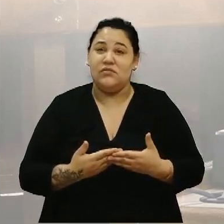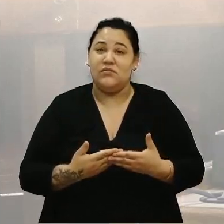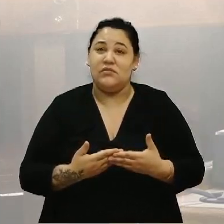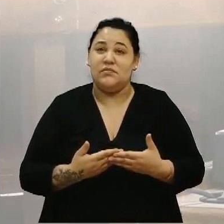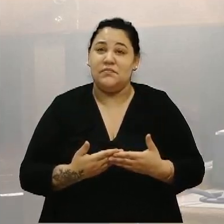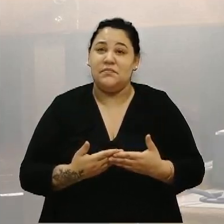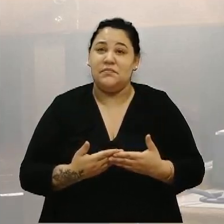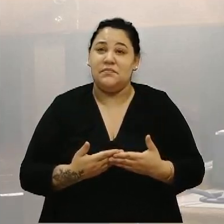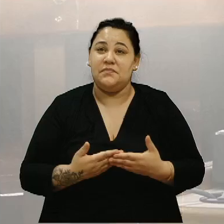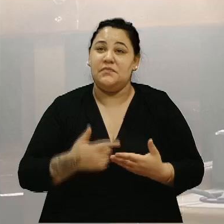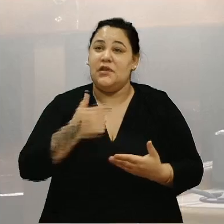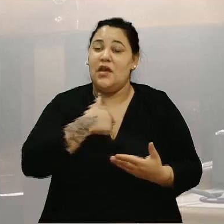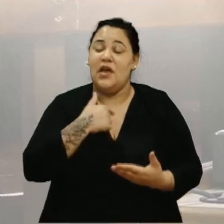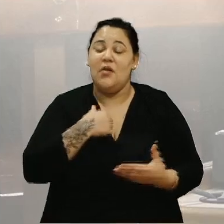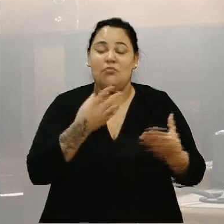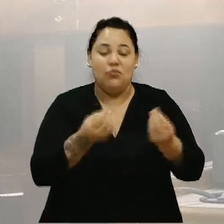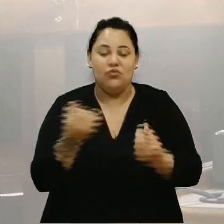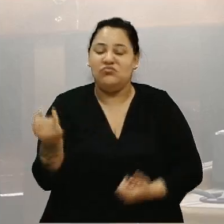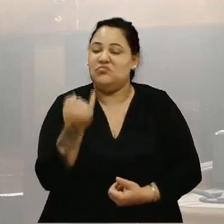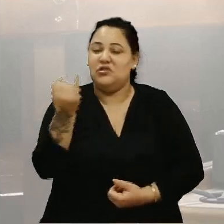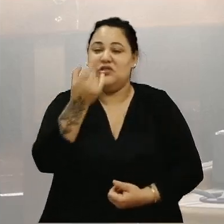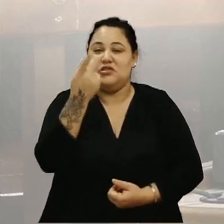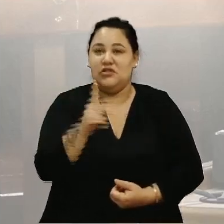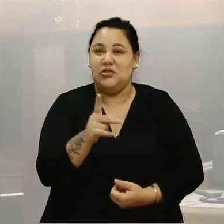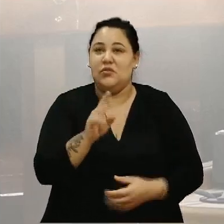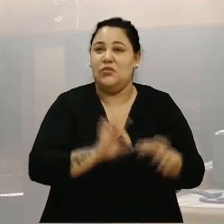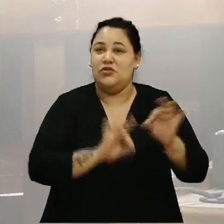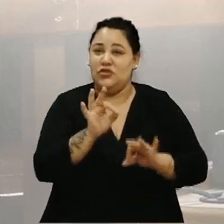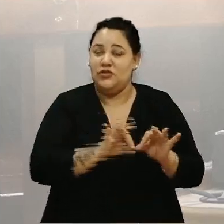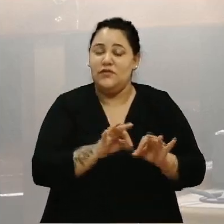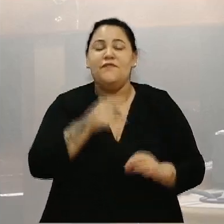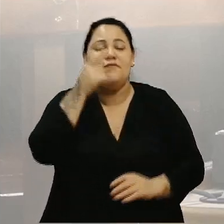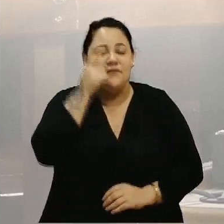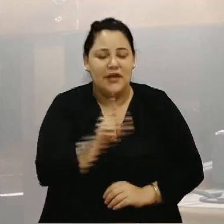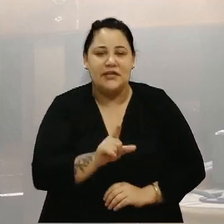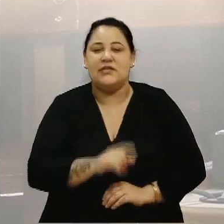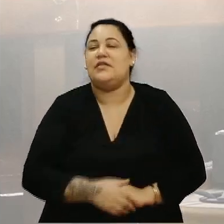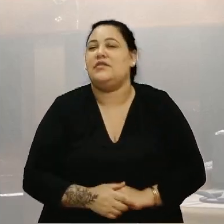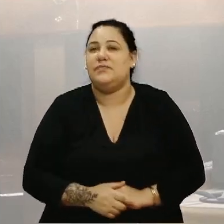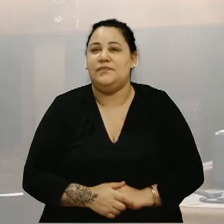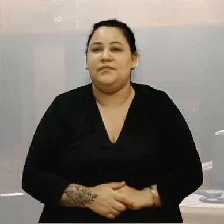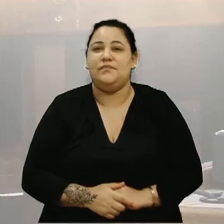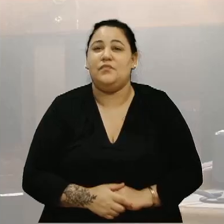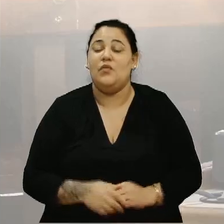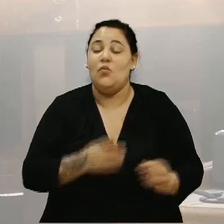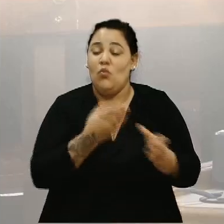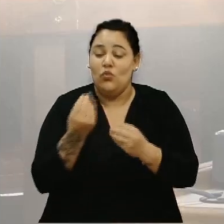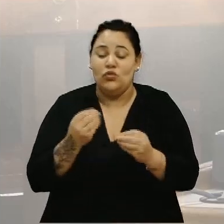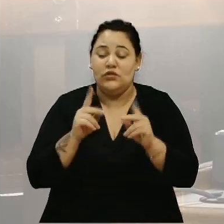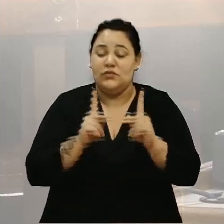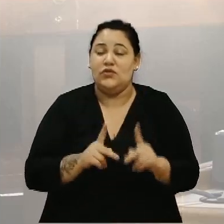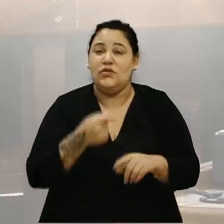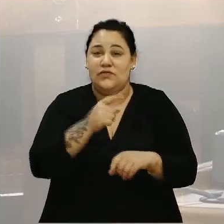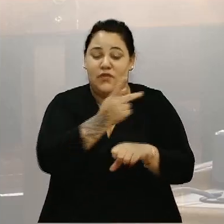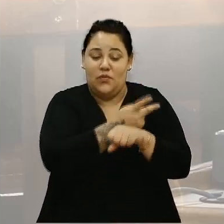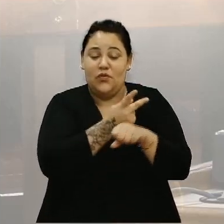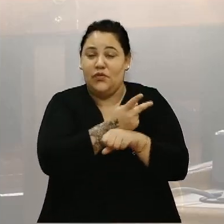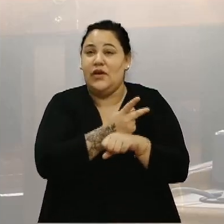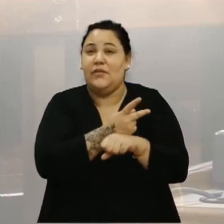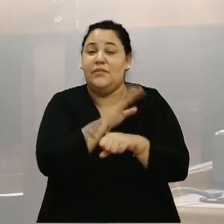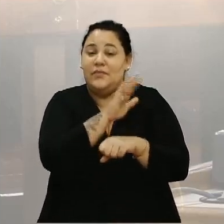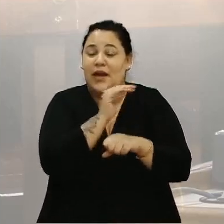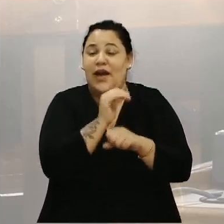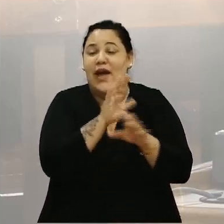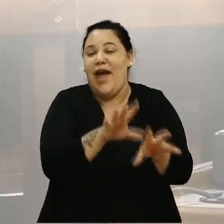muito importante o seu projeto. Vai dar certo esse projeto. Diversas pessoas vão procurar para adotar o colégio,